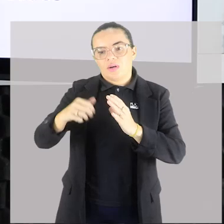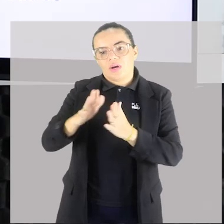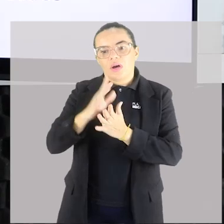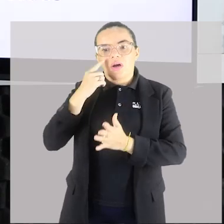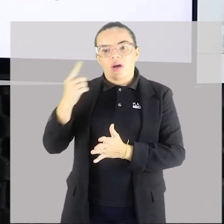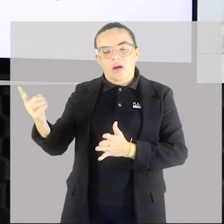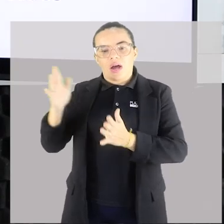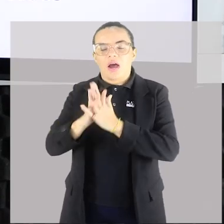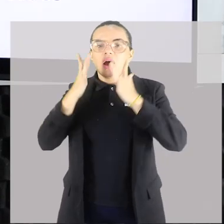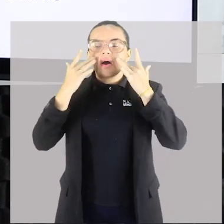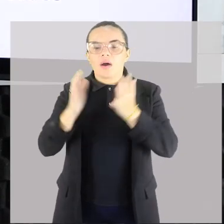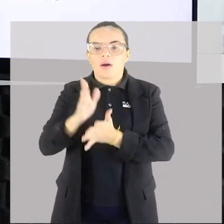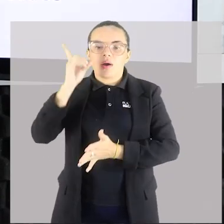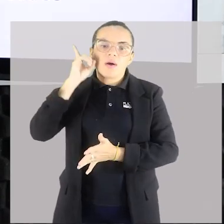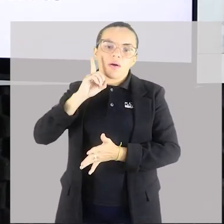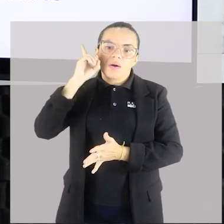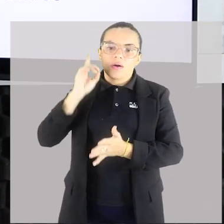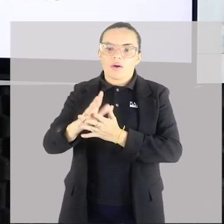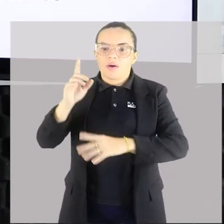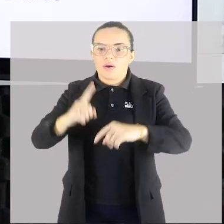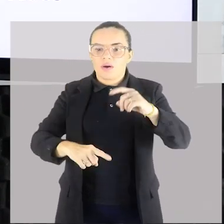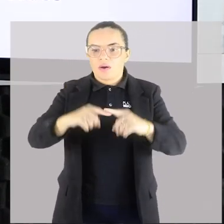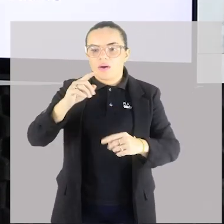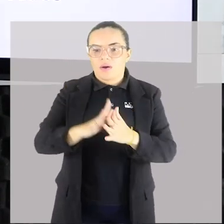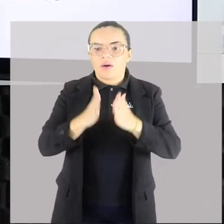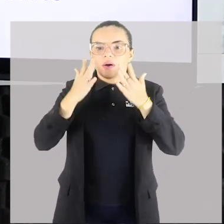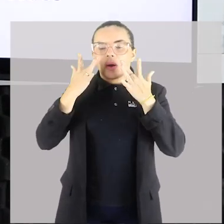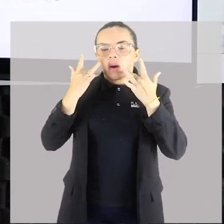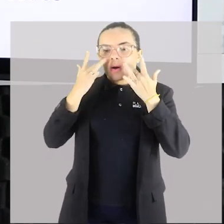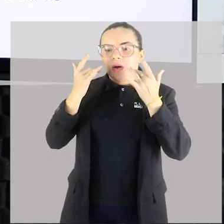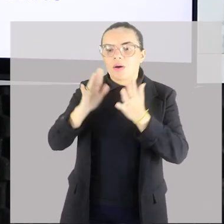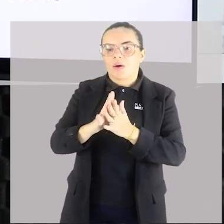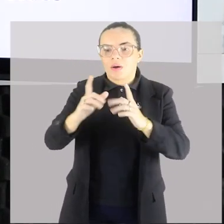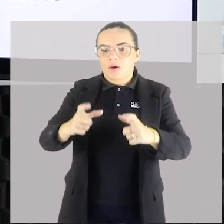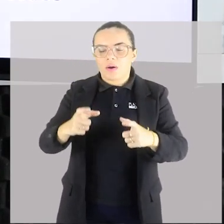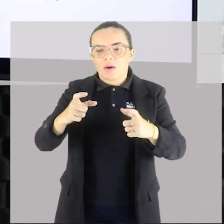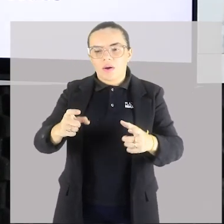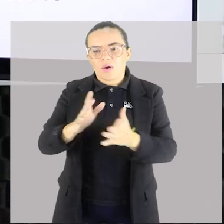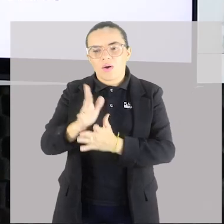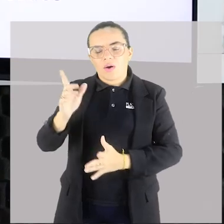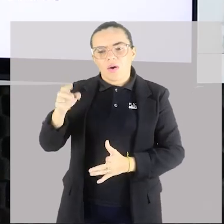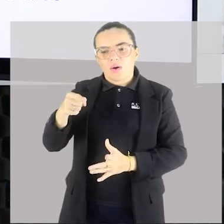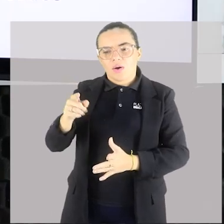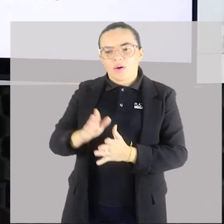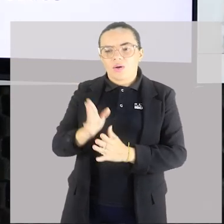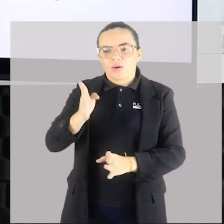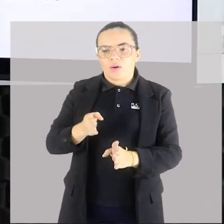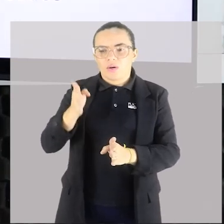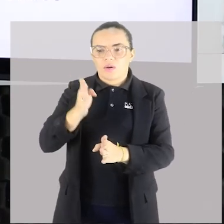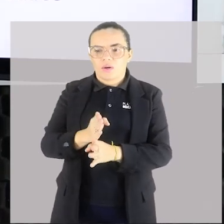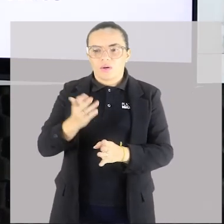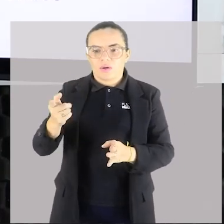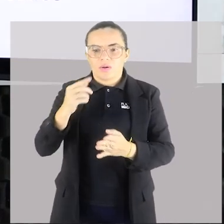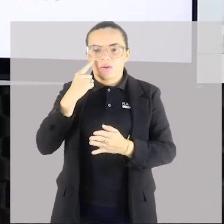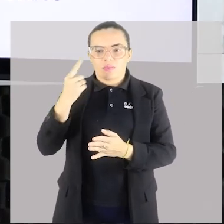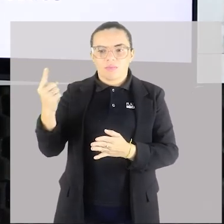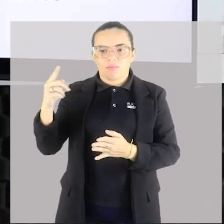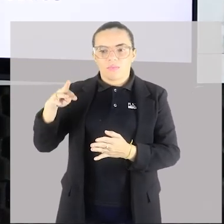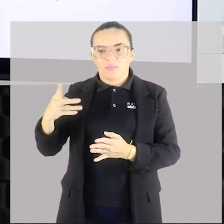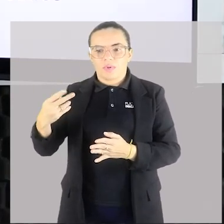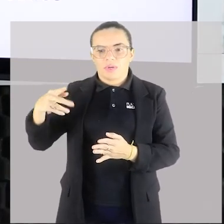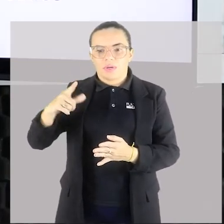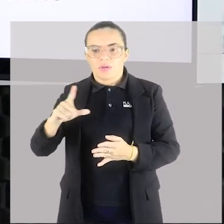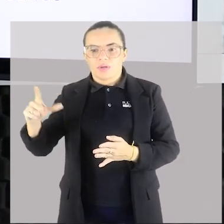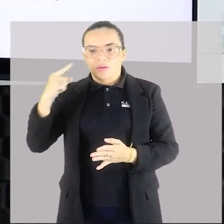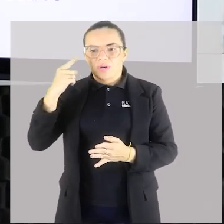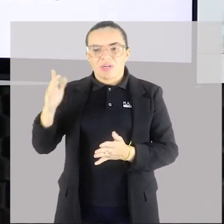antigo. Ele foi registrado pela Wanda Svevo. Esse material torna-se então um dos importantes compilados dos dossiês de Capra